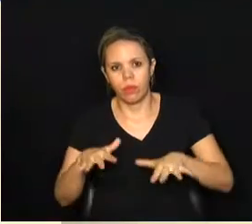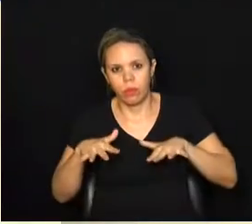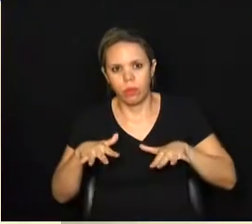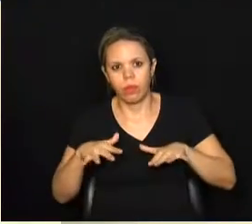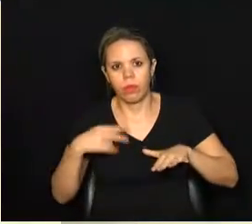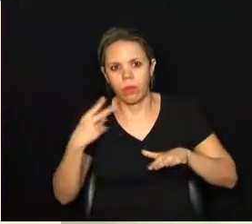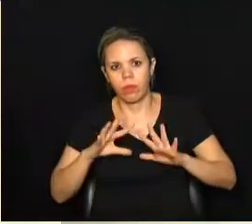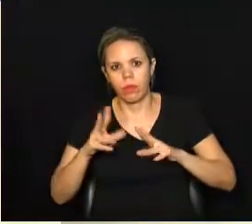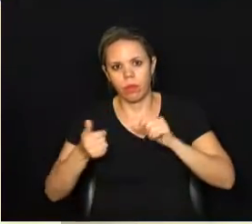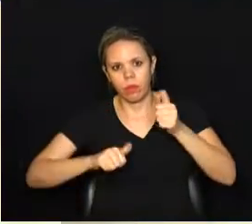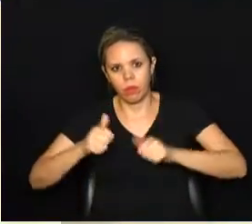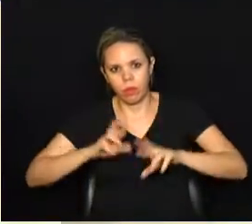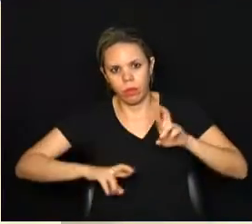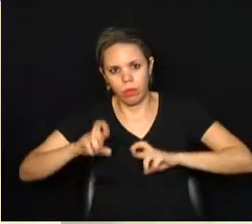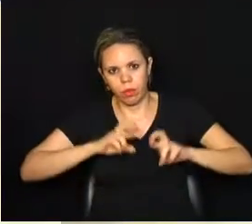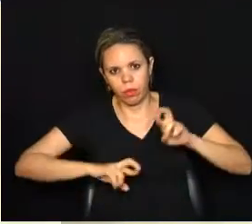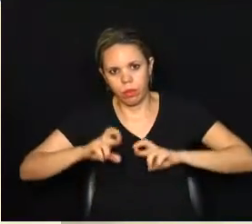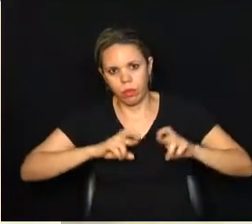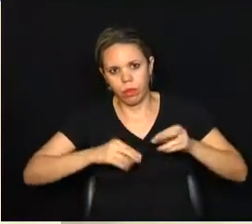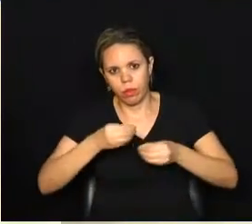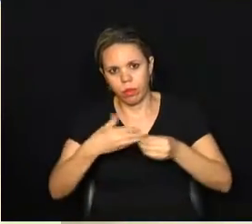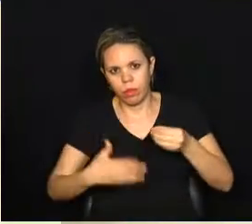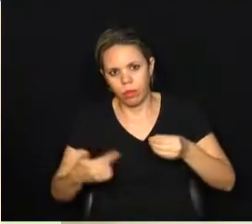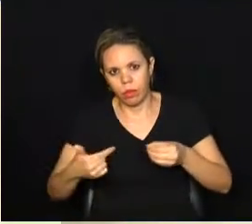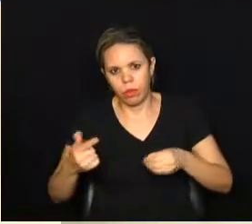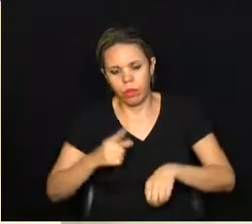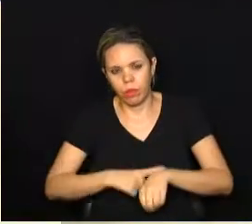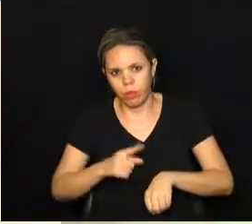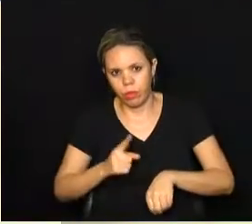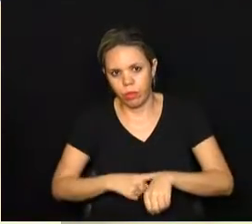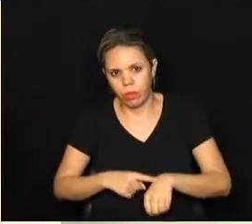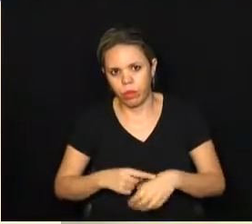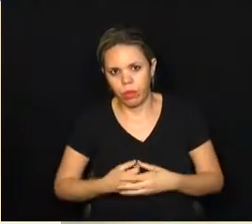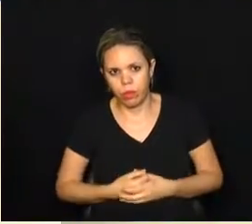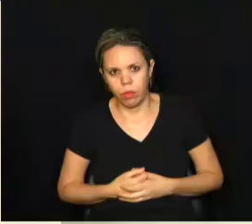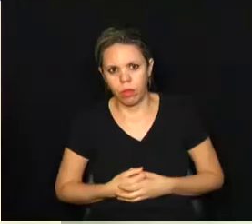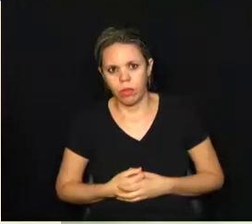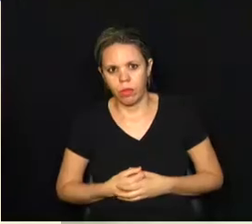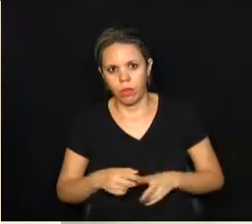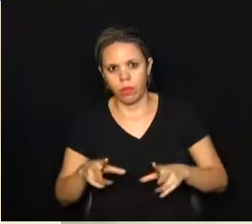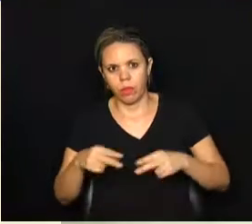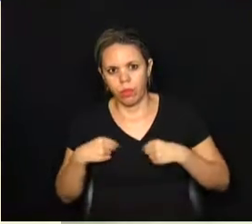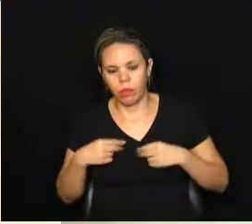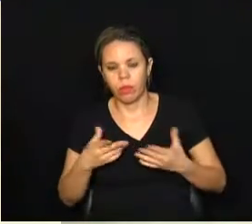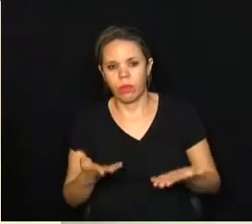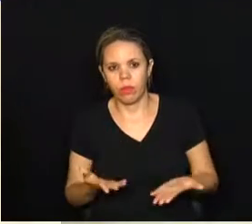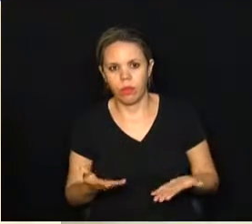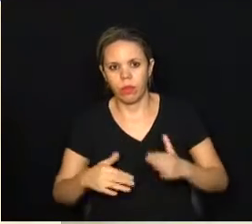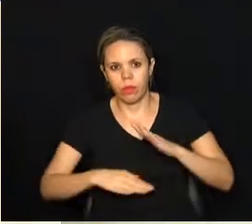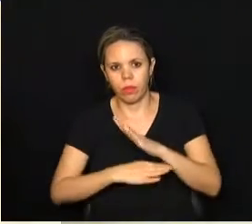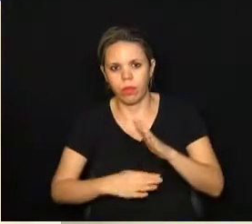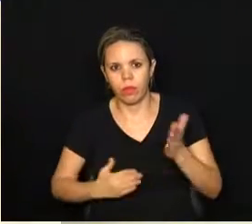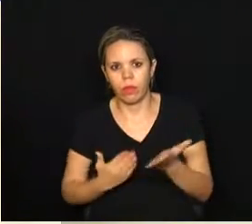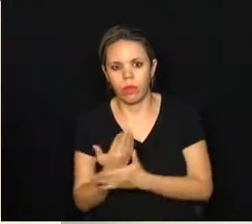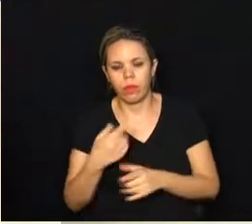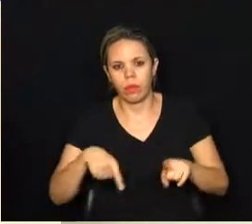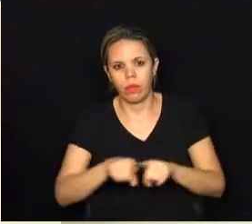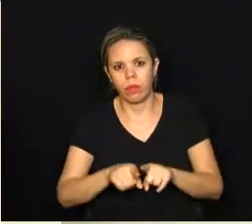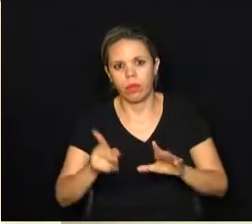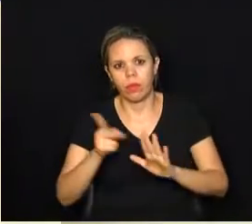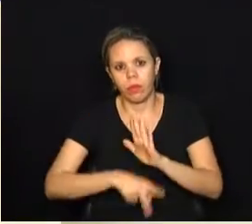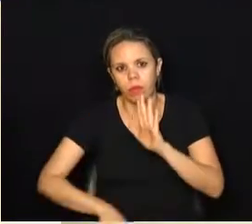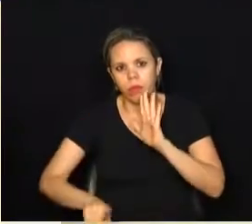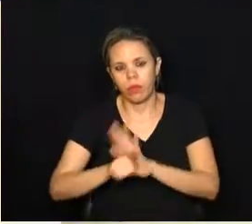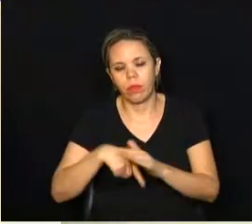ainda analisar essa matéria em um segundo momento, ou seja, no mérito. A Câmara aprovou também o projeto de lei do